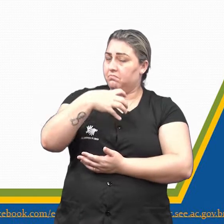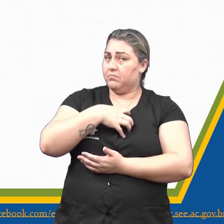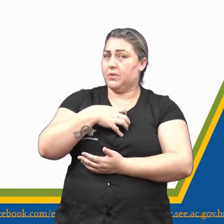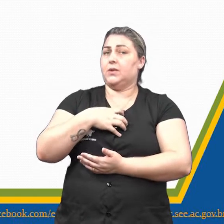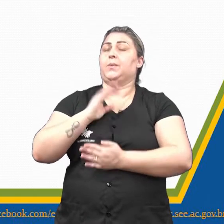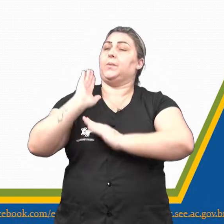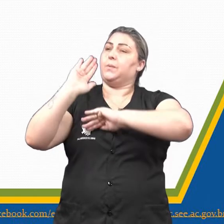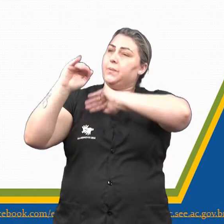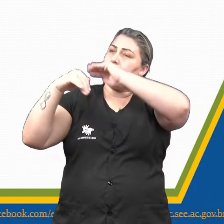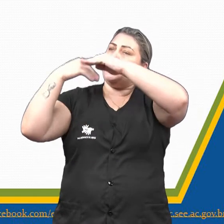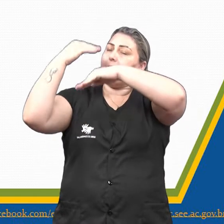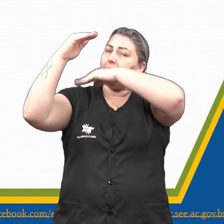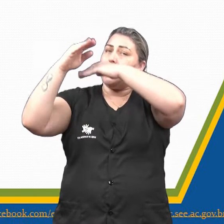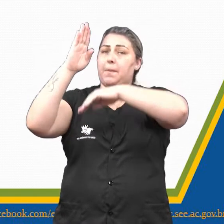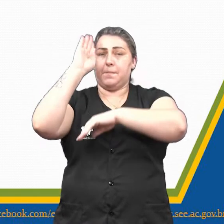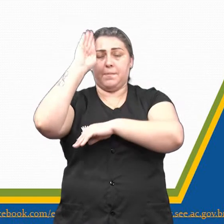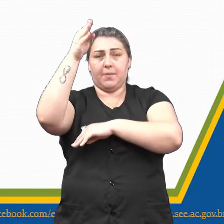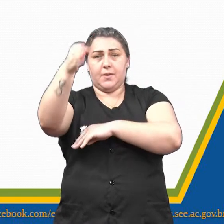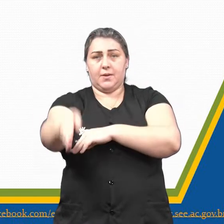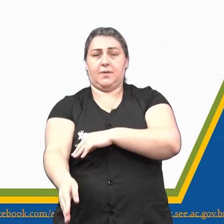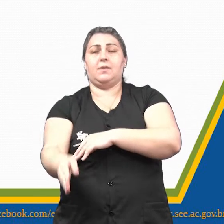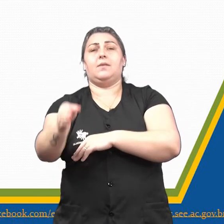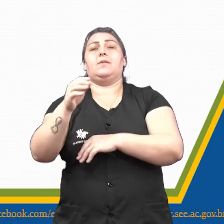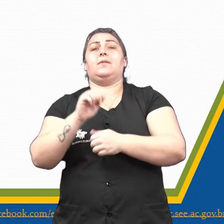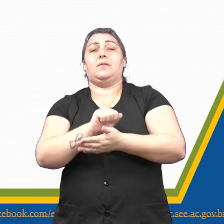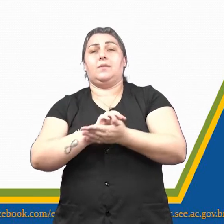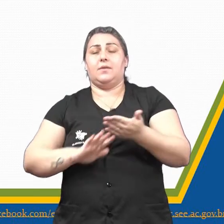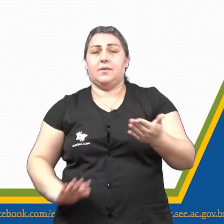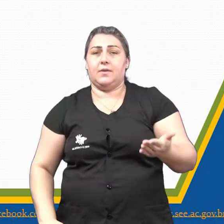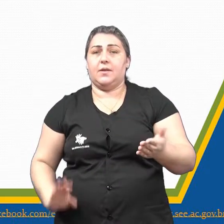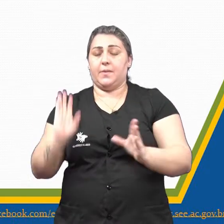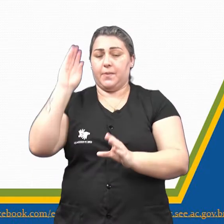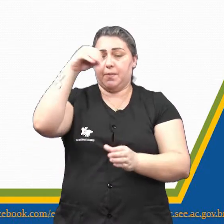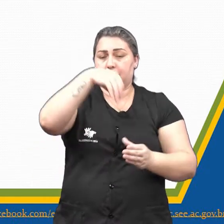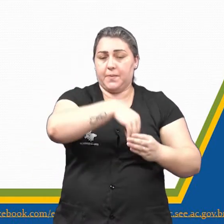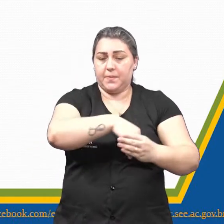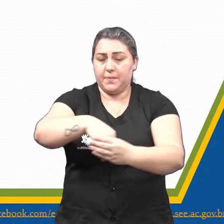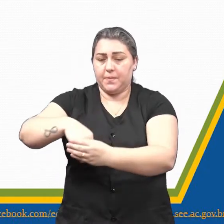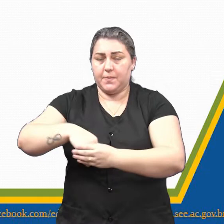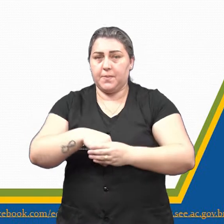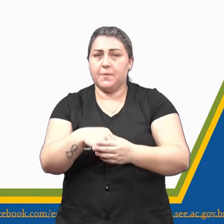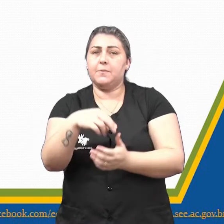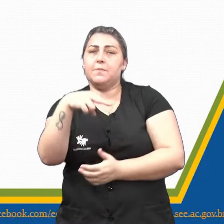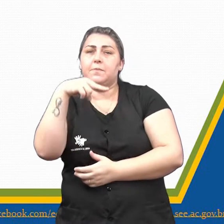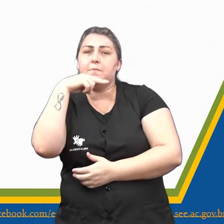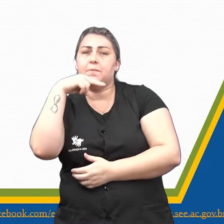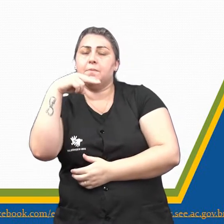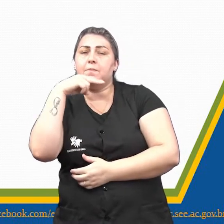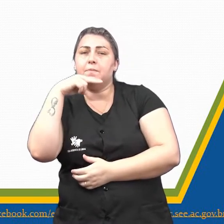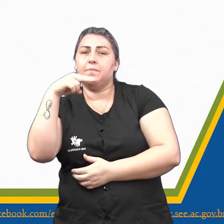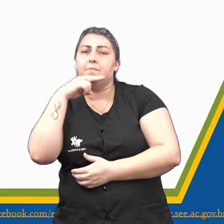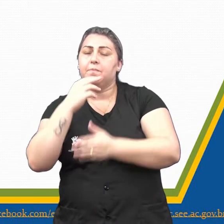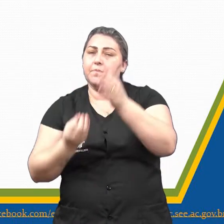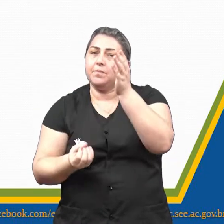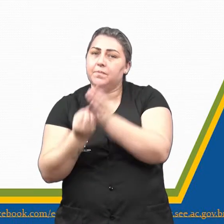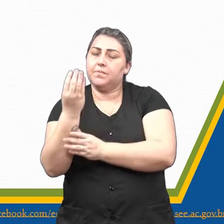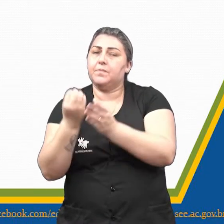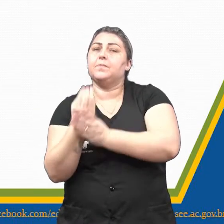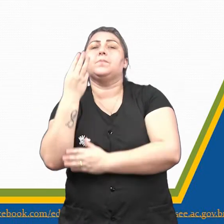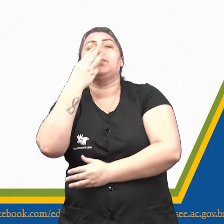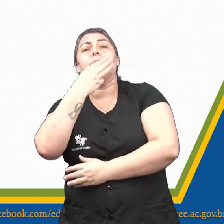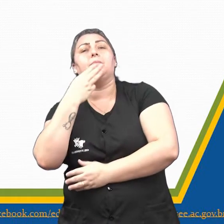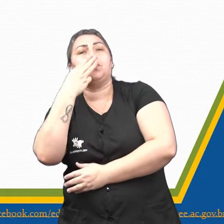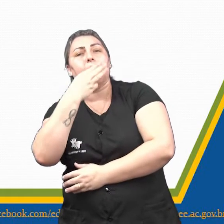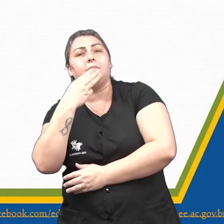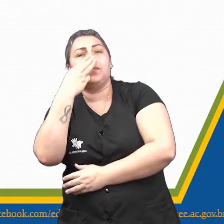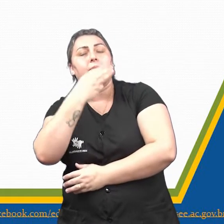que desenvolveram principalmente a atividade voltada à plantação da cana-de-açúcar, voltada para a produção do açúcar,